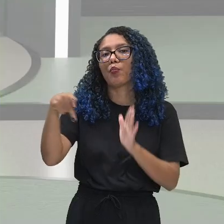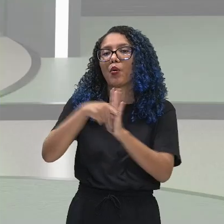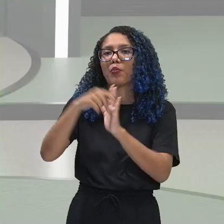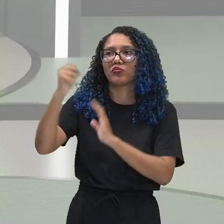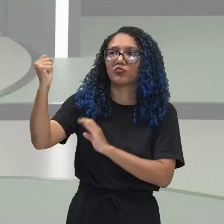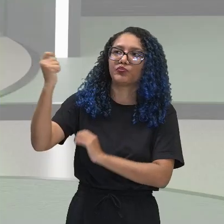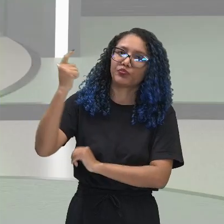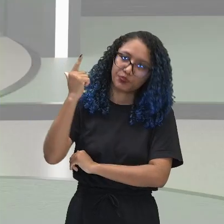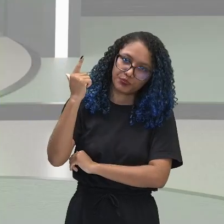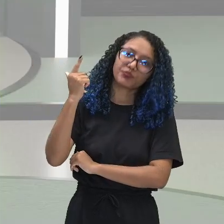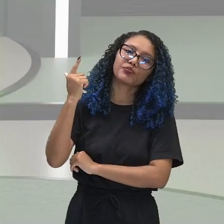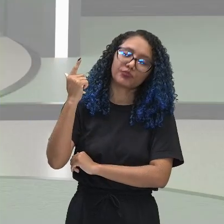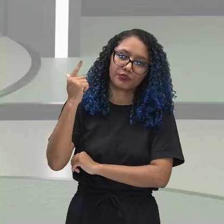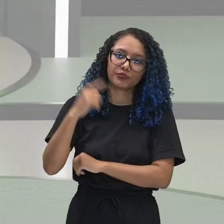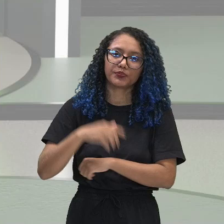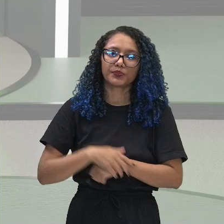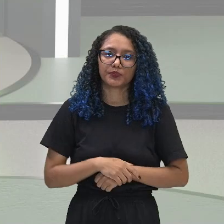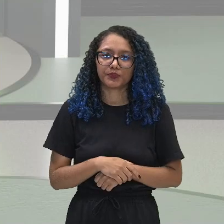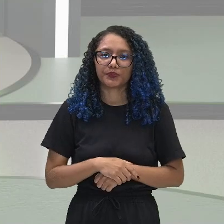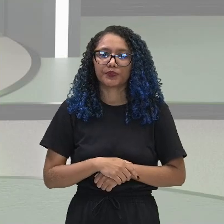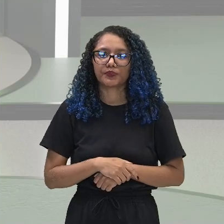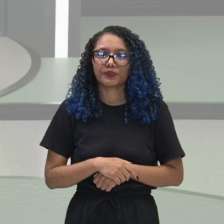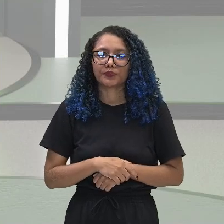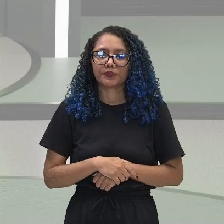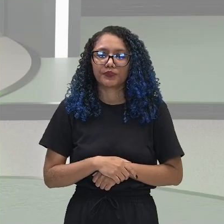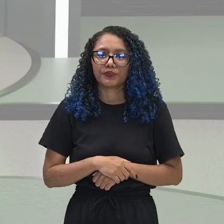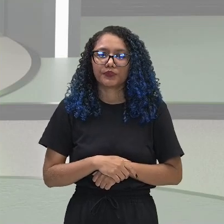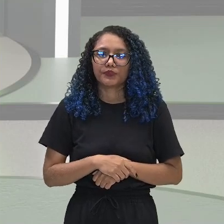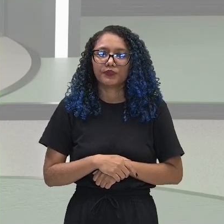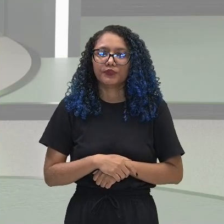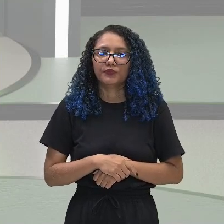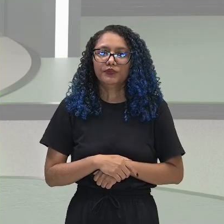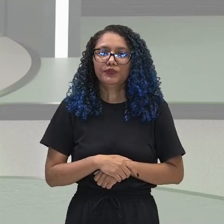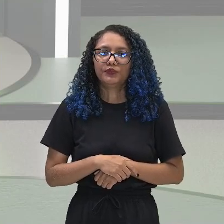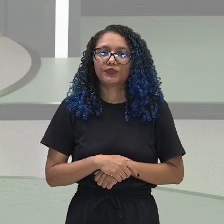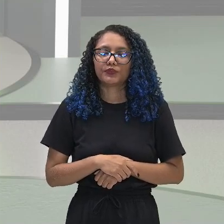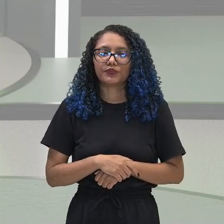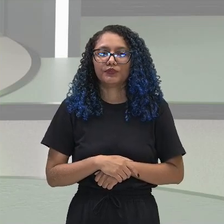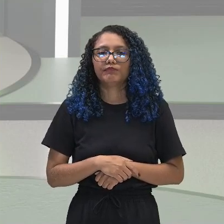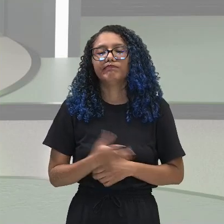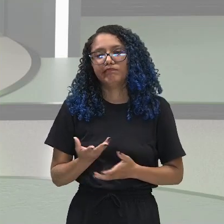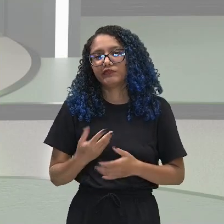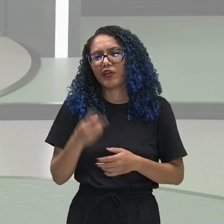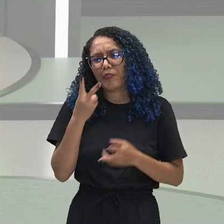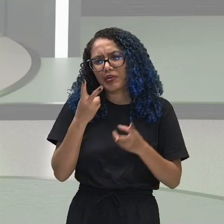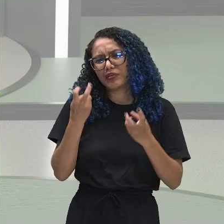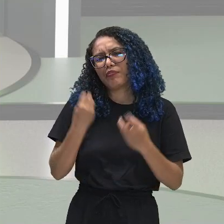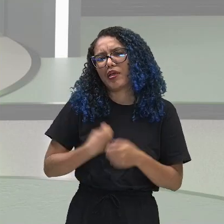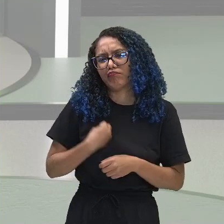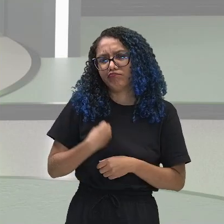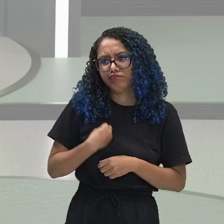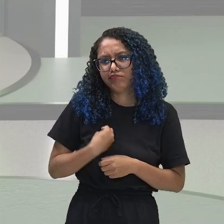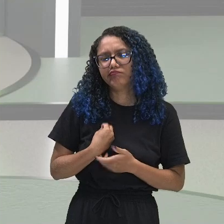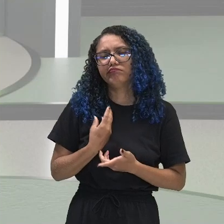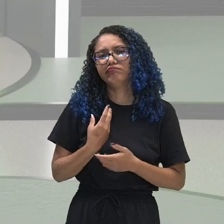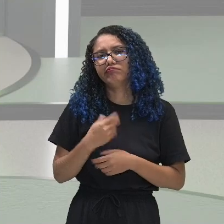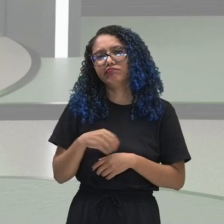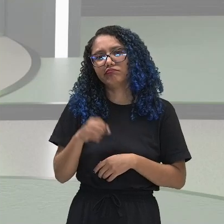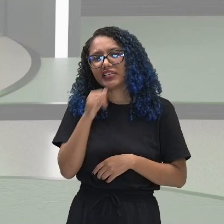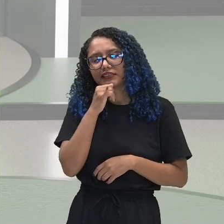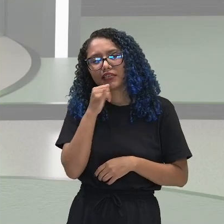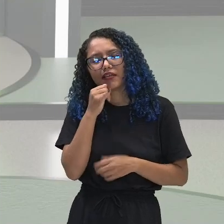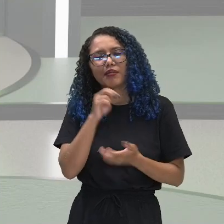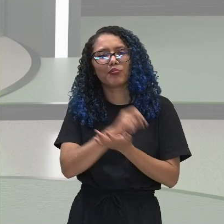vai estar presente nas nossas observações, no nosso modelo